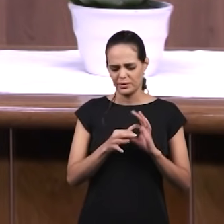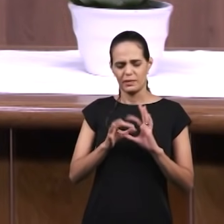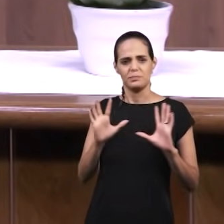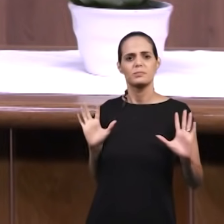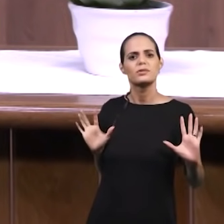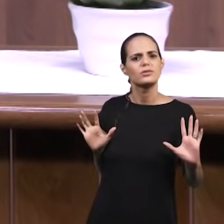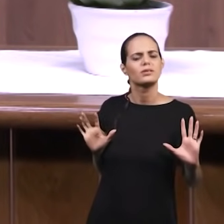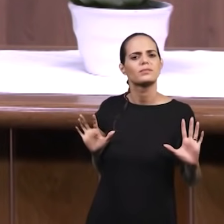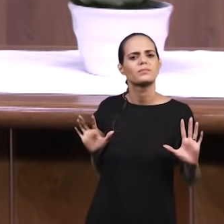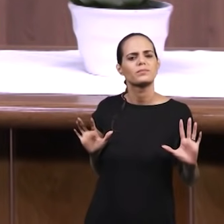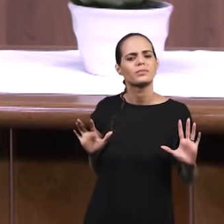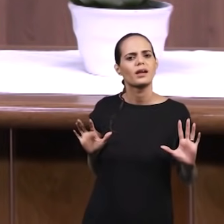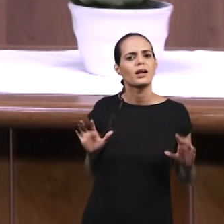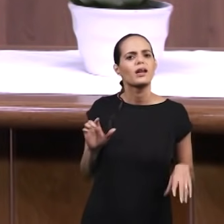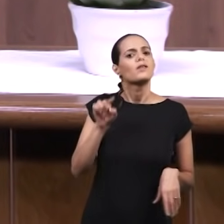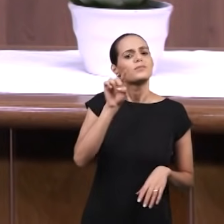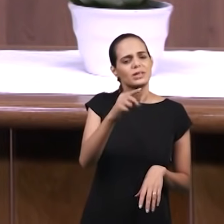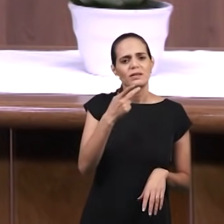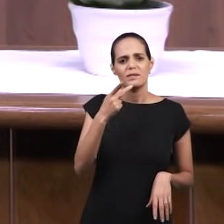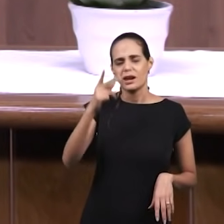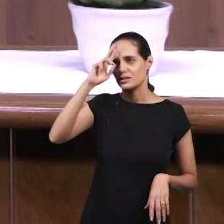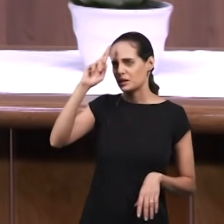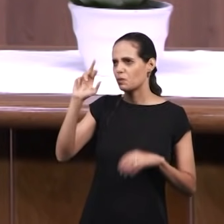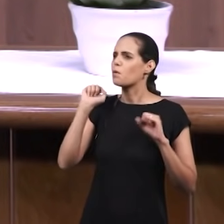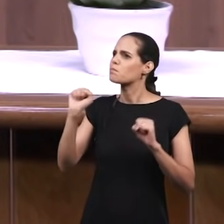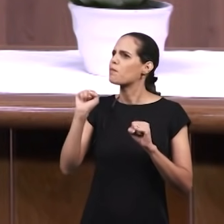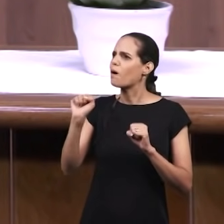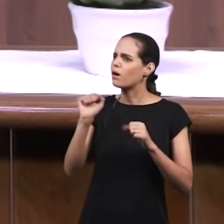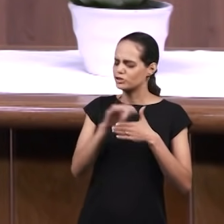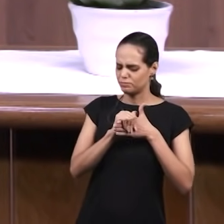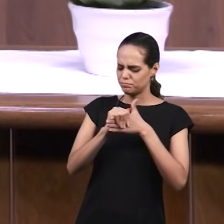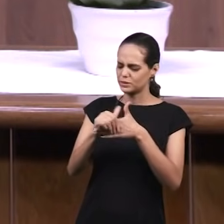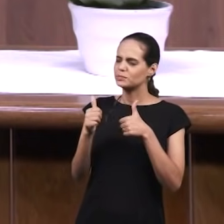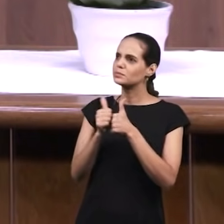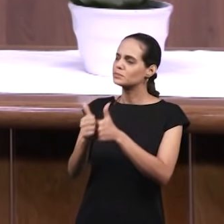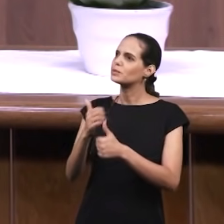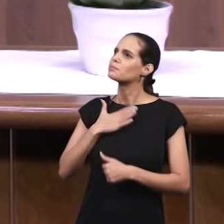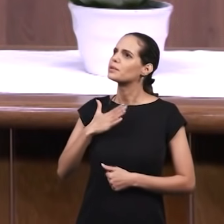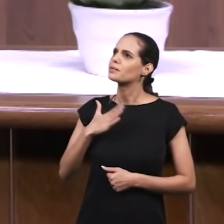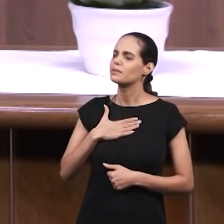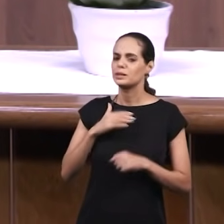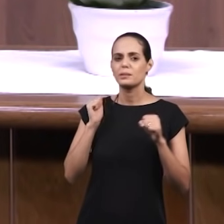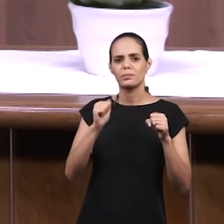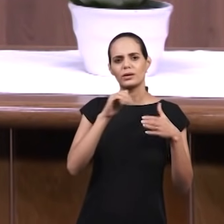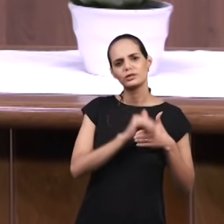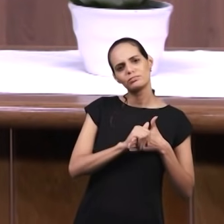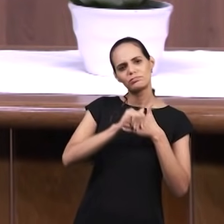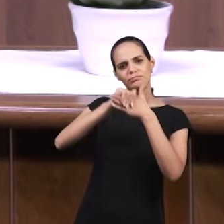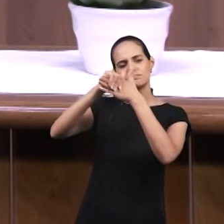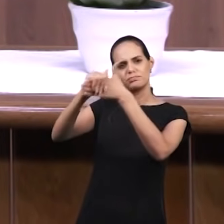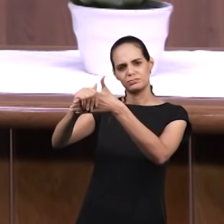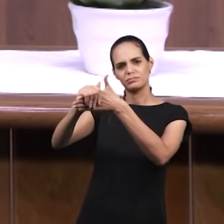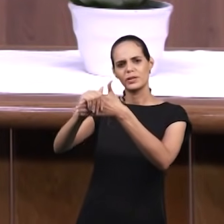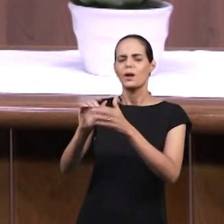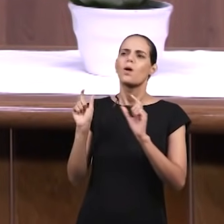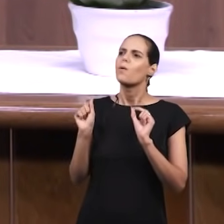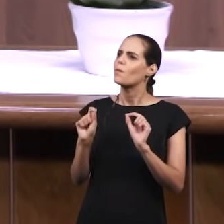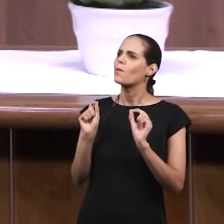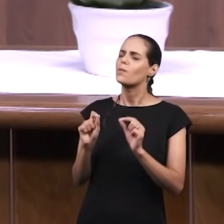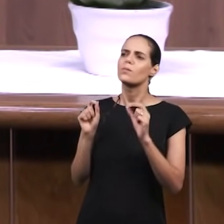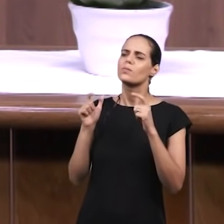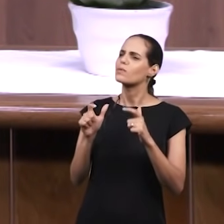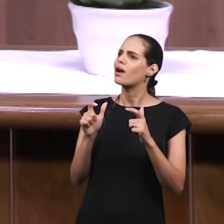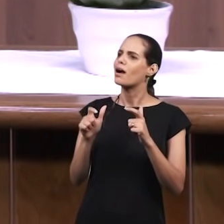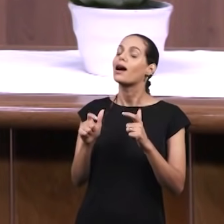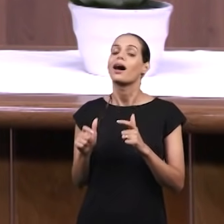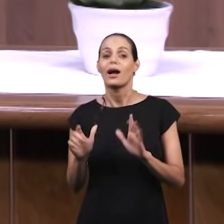vai deixar. É você que vai dizer, Senhor, conduza a minha vida. Você que vai dizer, Senhor, pode me levar. Aonde que é, Senhor?